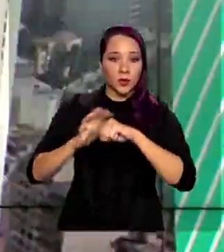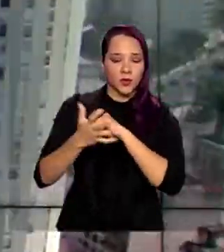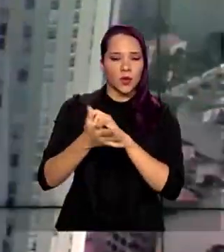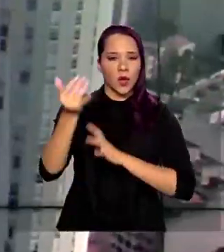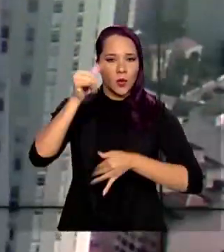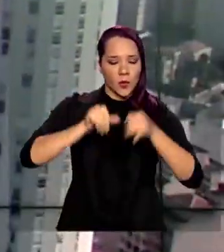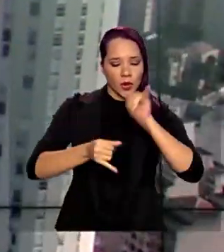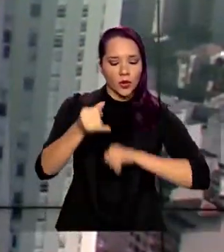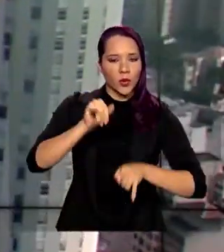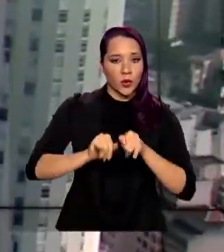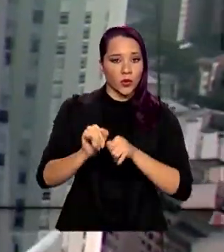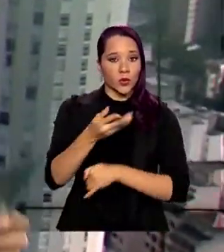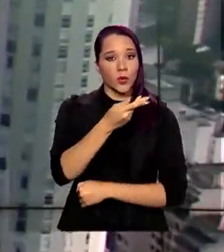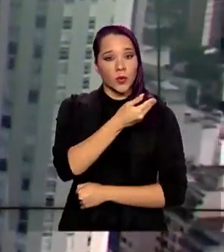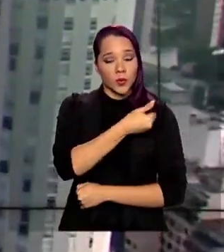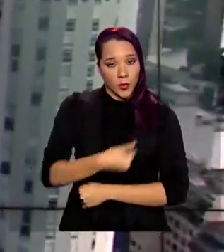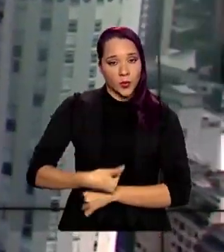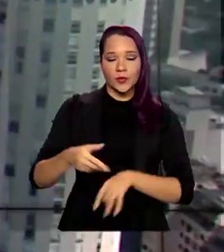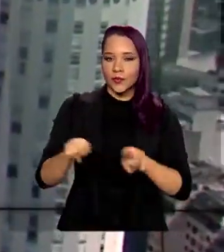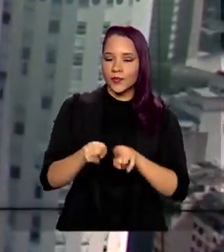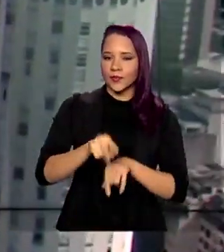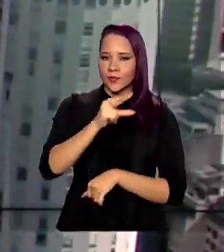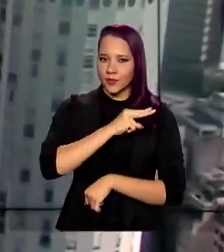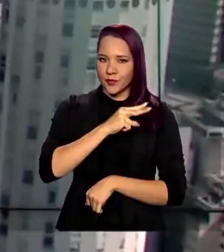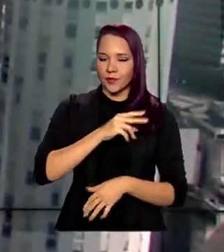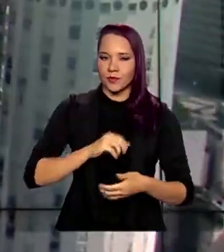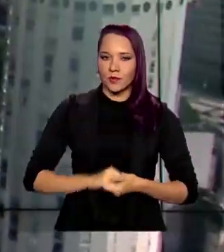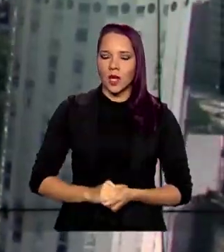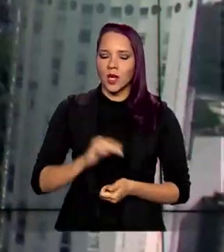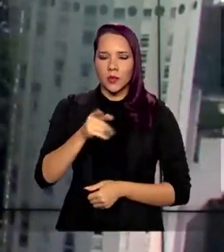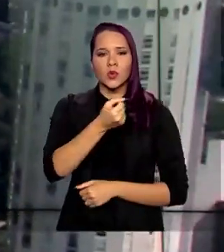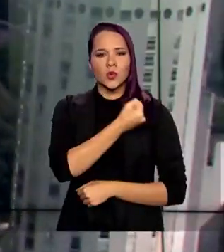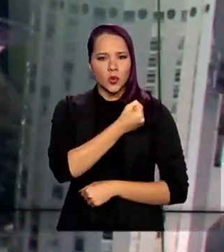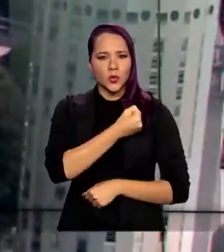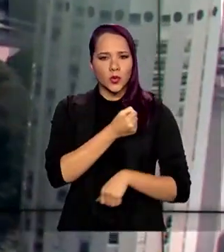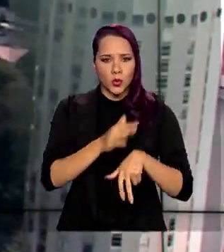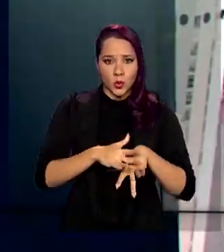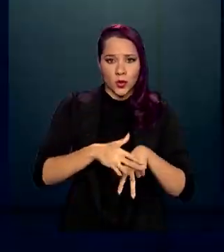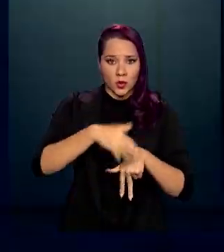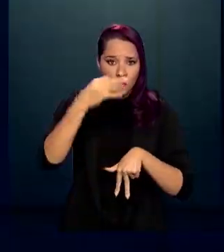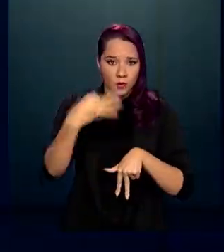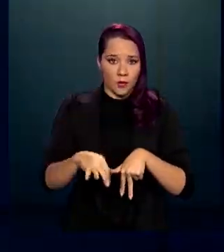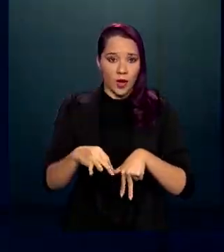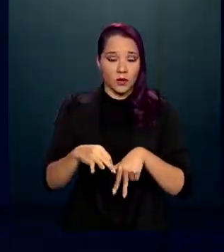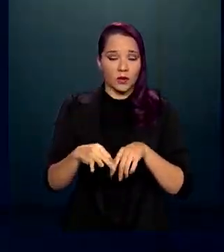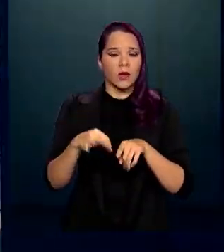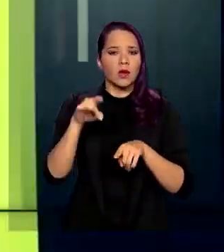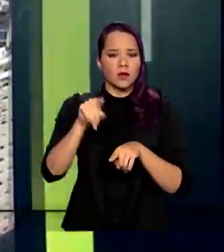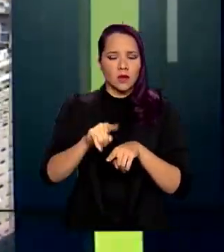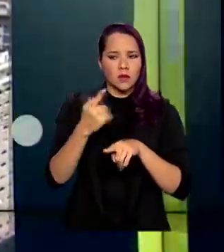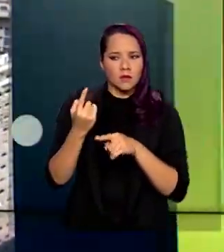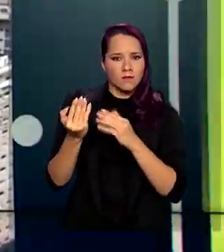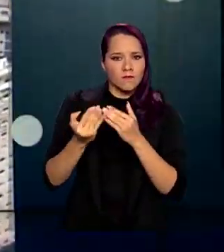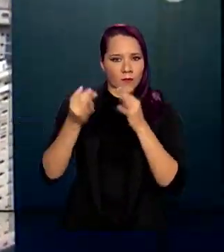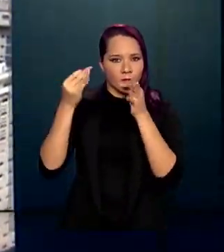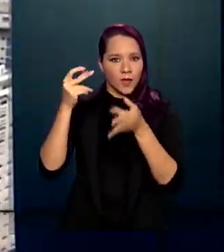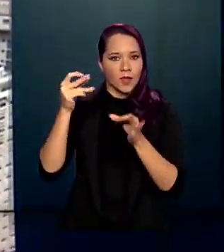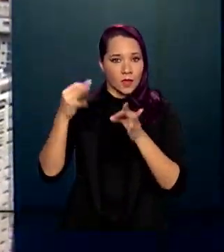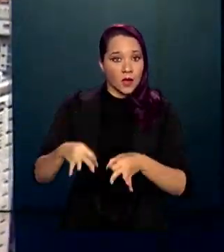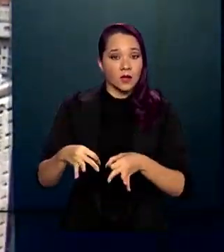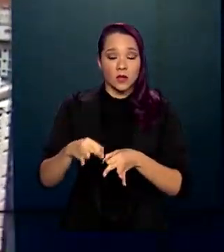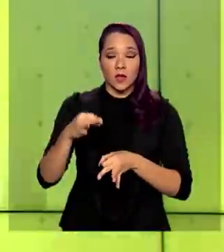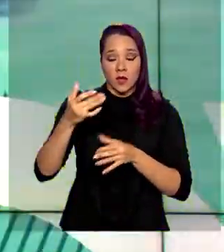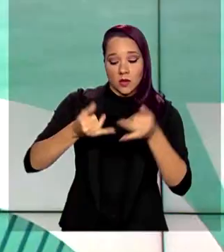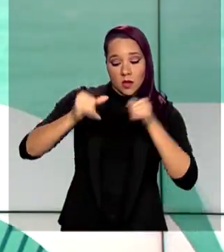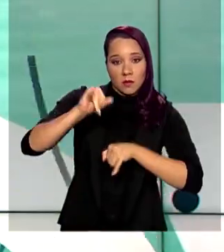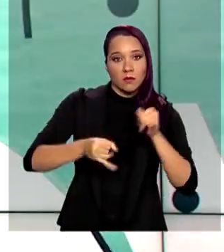público e privados. E para que o número de casos da doença fique o mais próximo da realidade, os laboratórios agora são